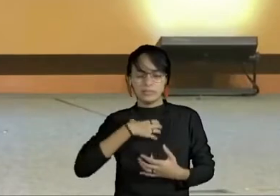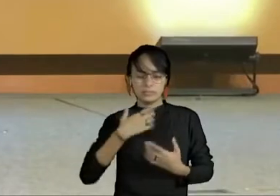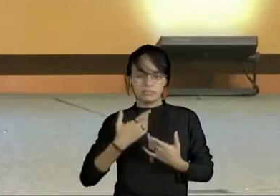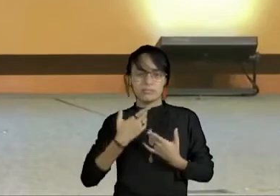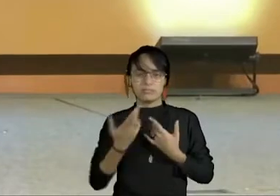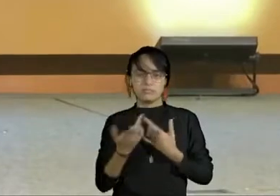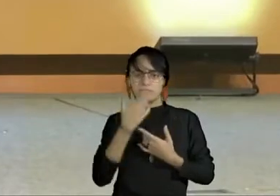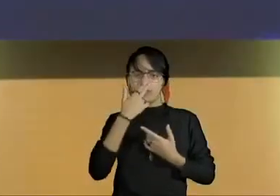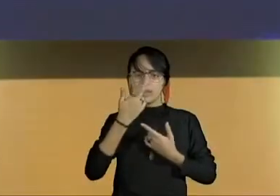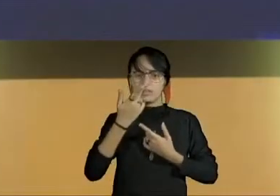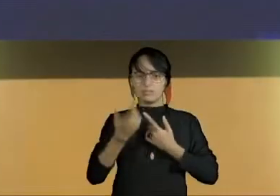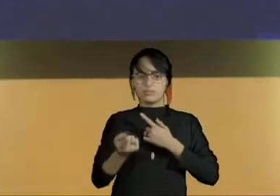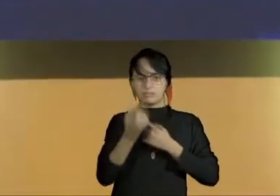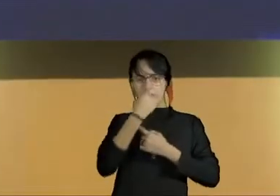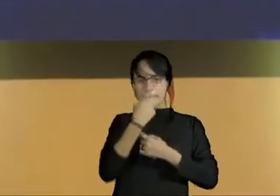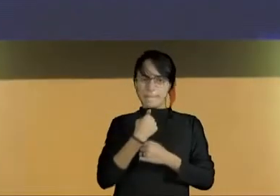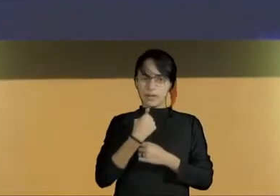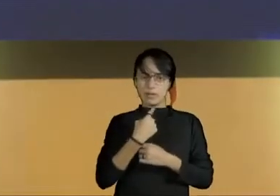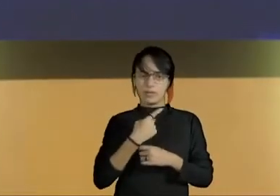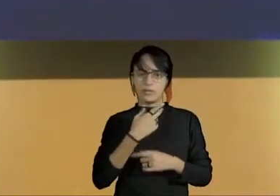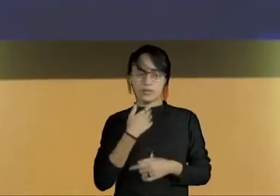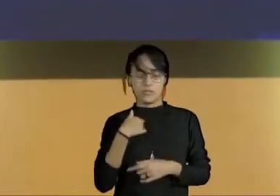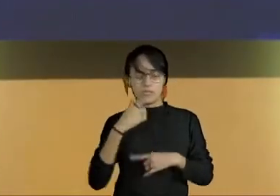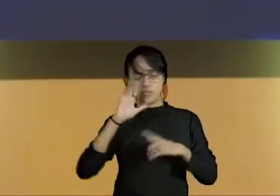e dar para ele o governo das minhas decisões.